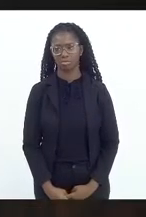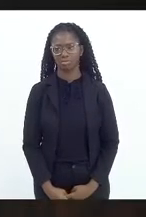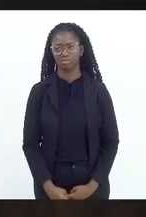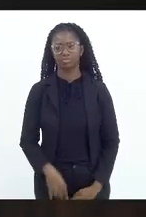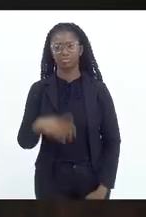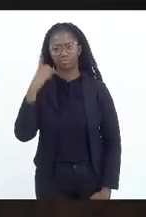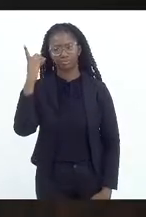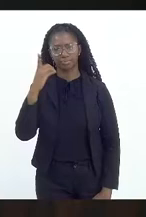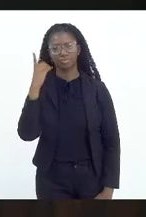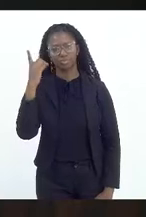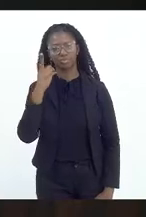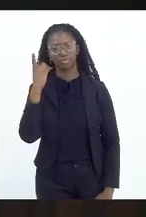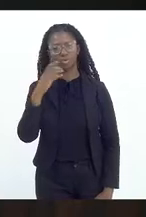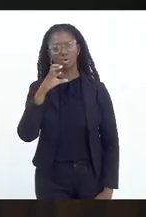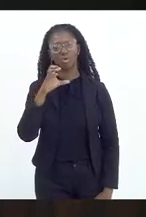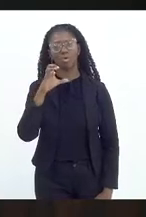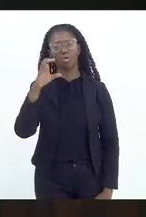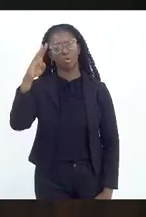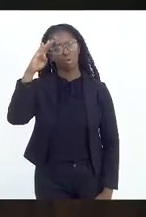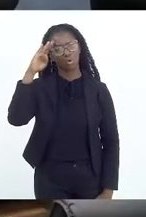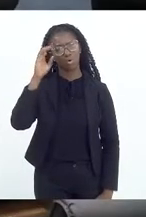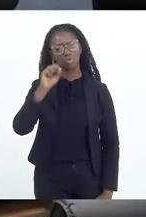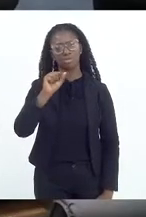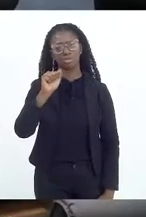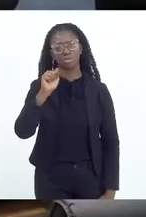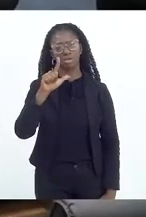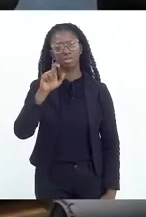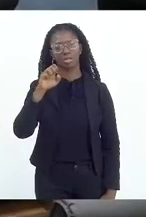Deputado Coronel Salema.